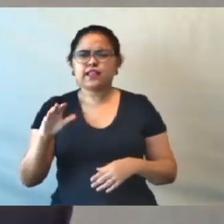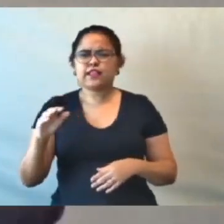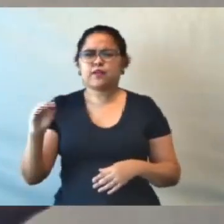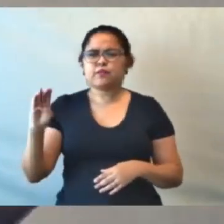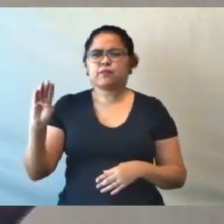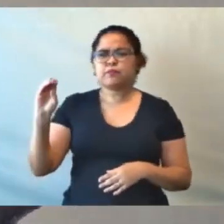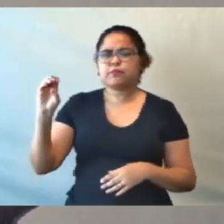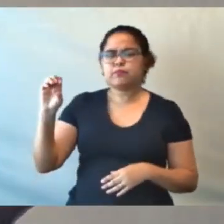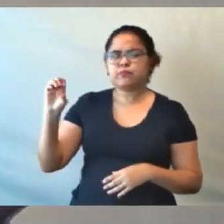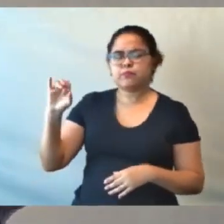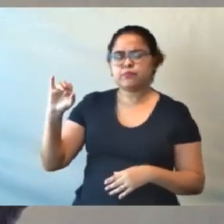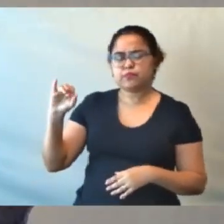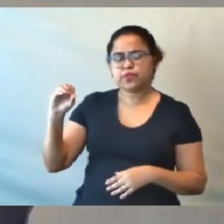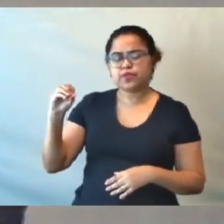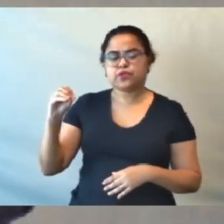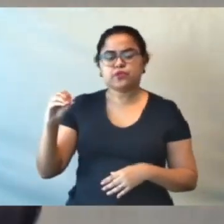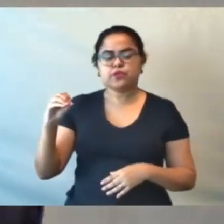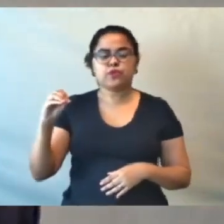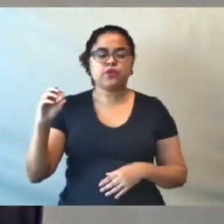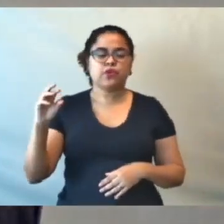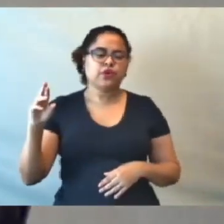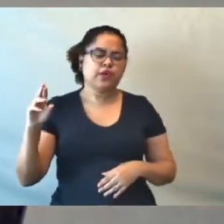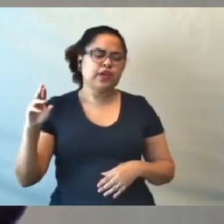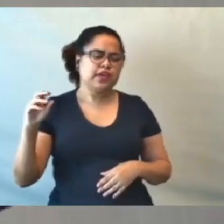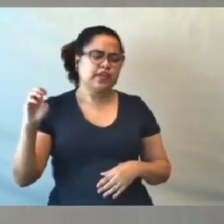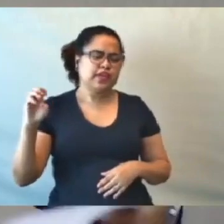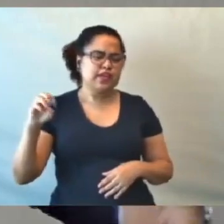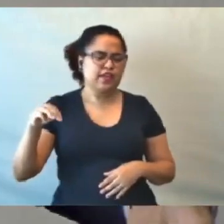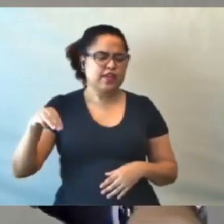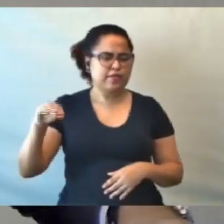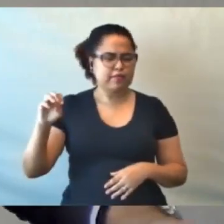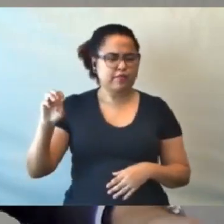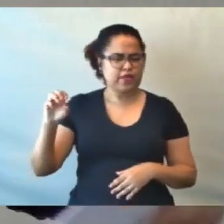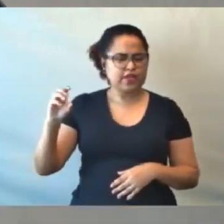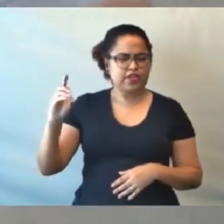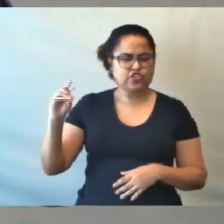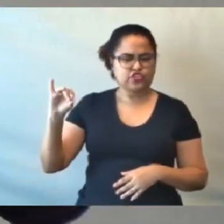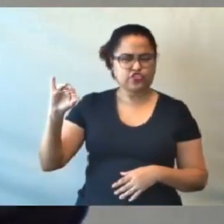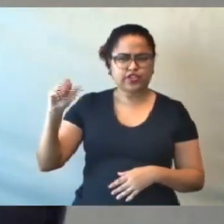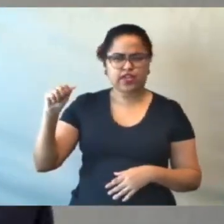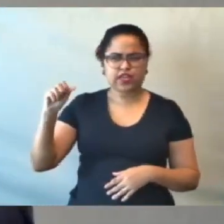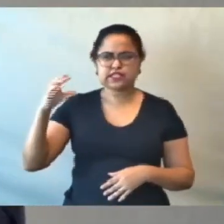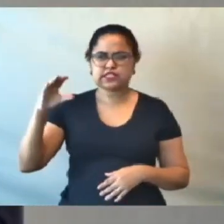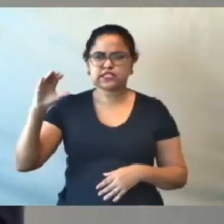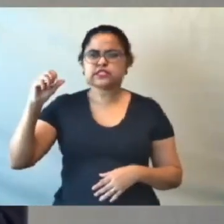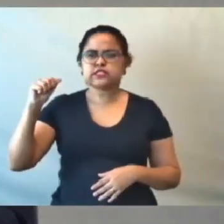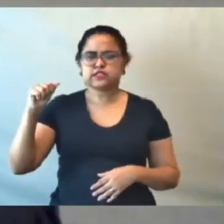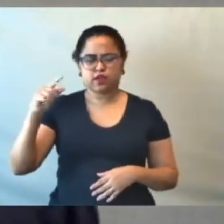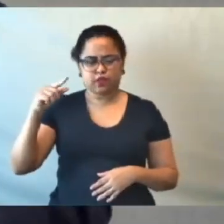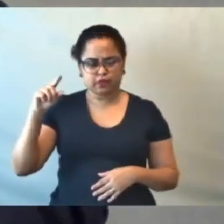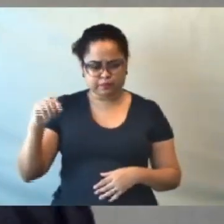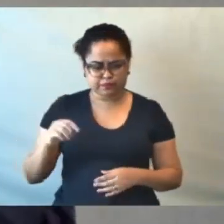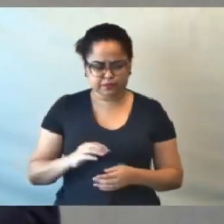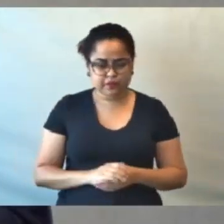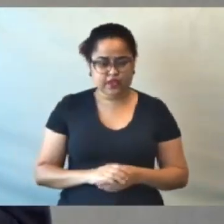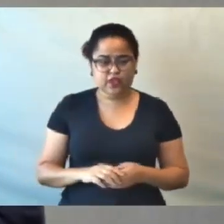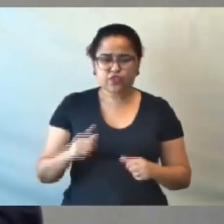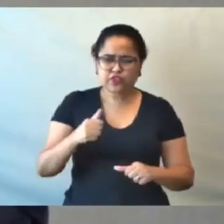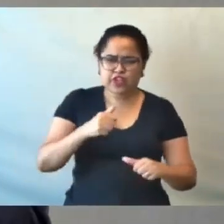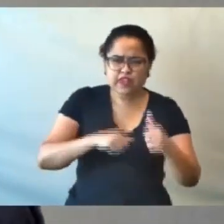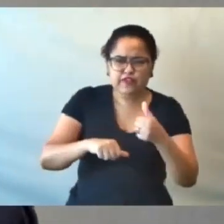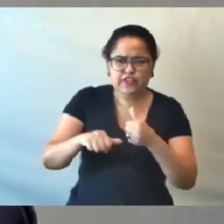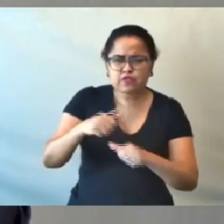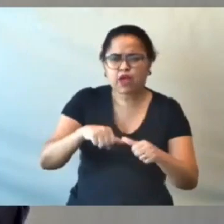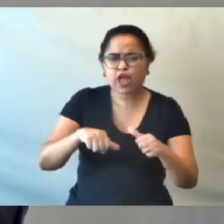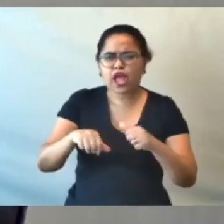muito clara, elucidaram nos quadros onde foi feita uma revisão da literatura. O relatório, inclusive, deixa muito